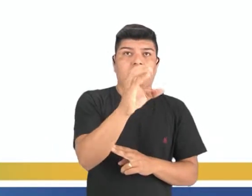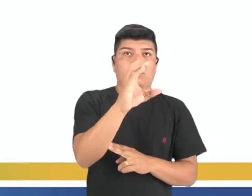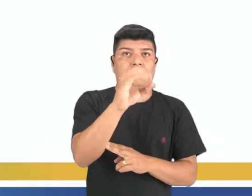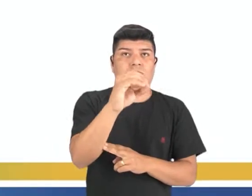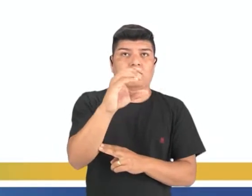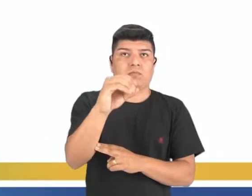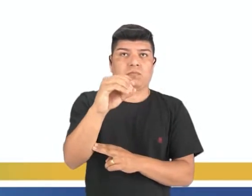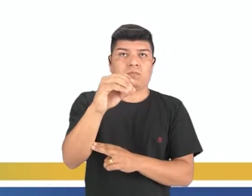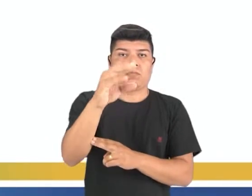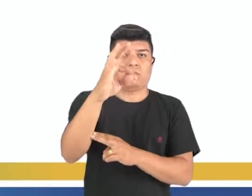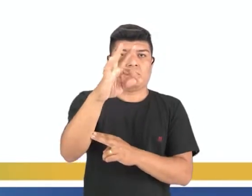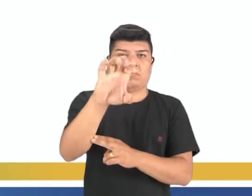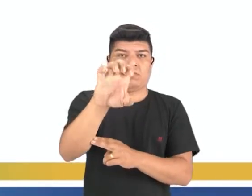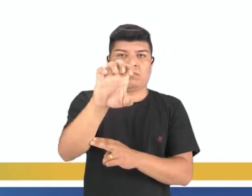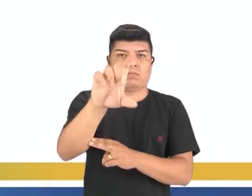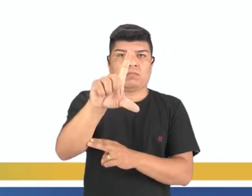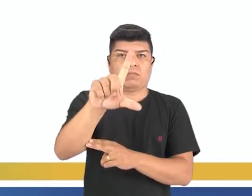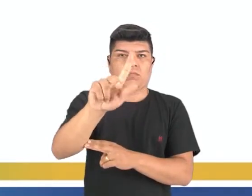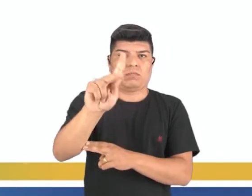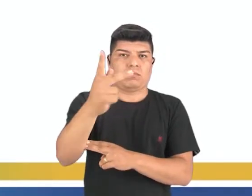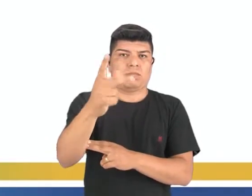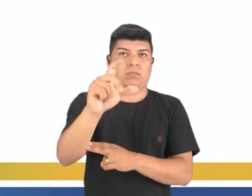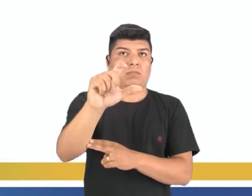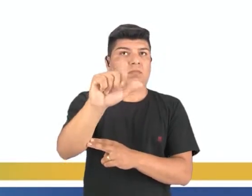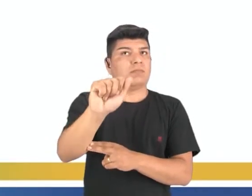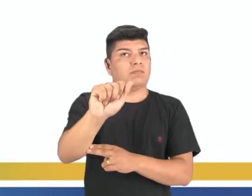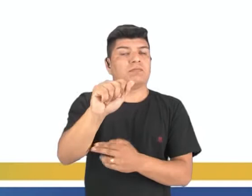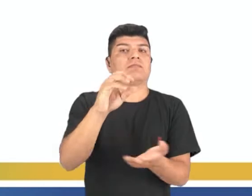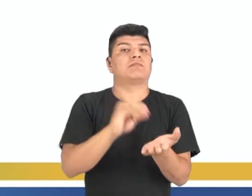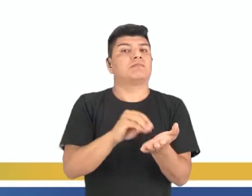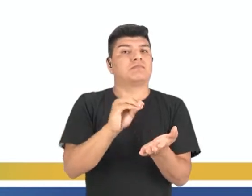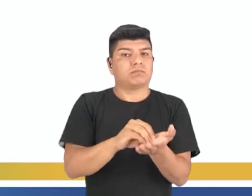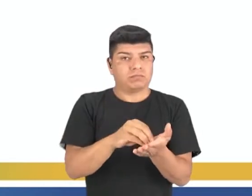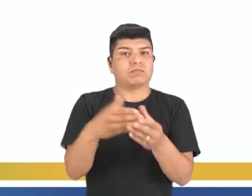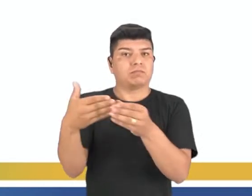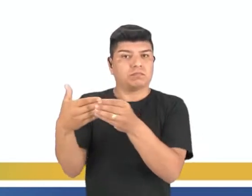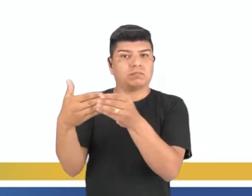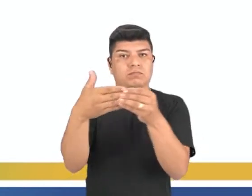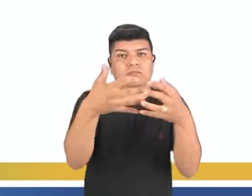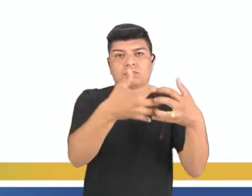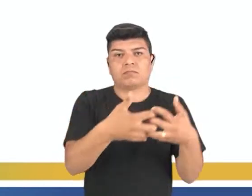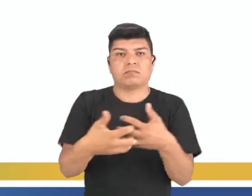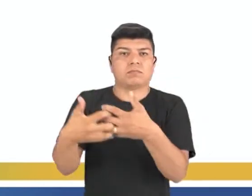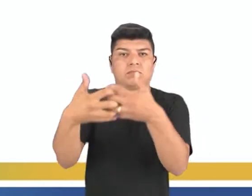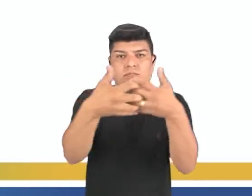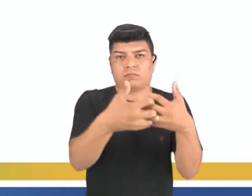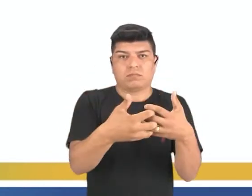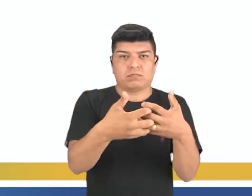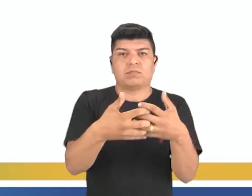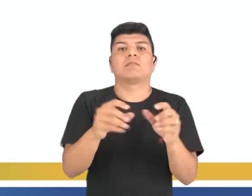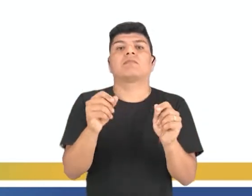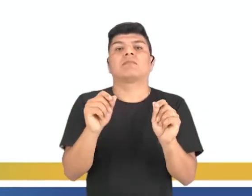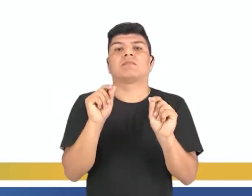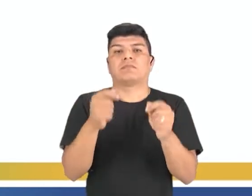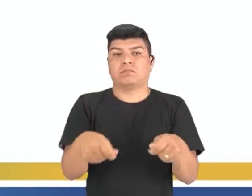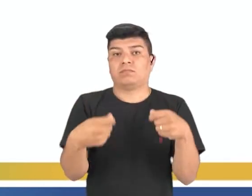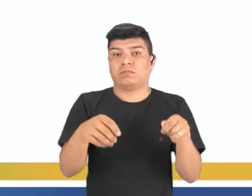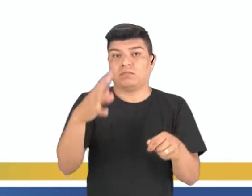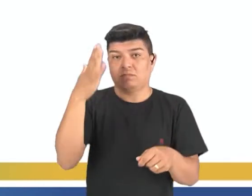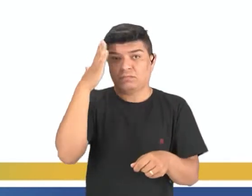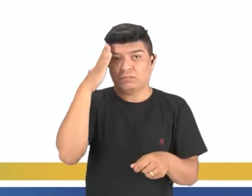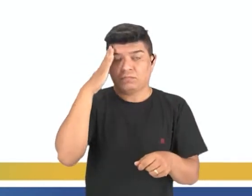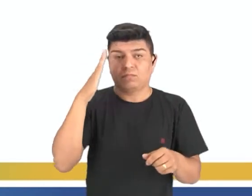igual, né, isso vai dar igual a 600 telhas, que é o que falta para ser carregado lá no nosso caminhão. Ou seja, nós devemos